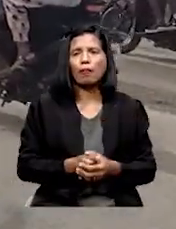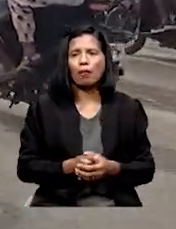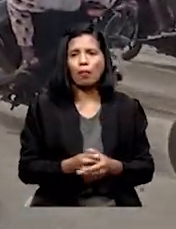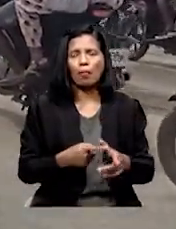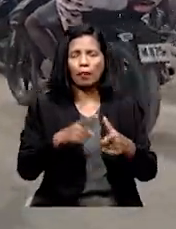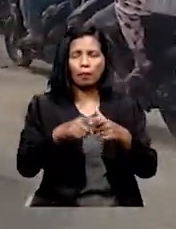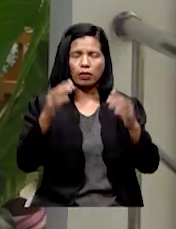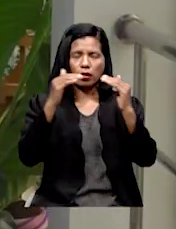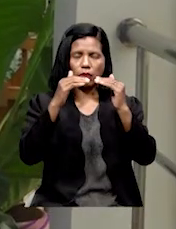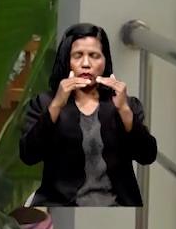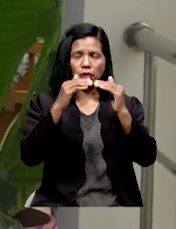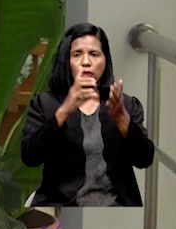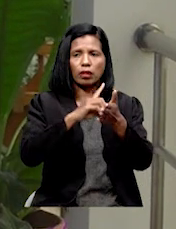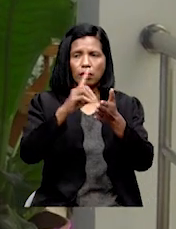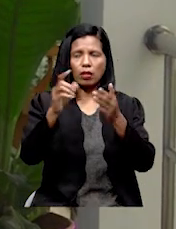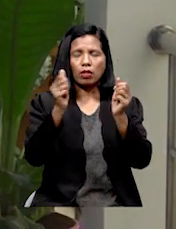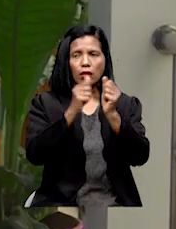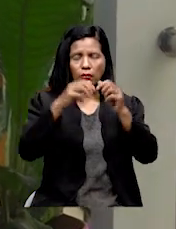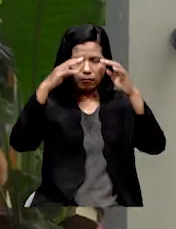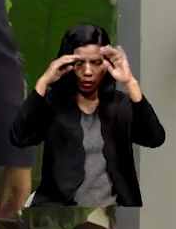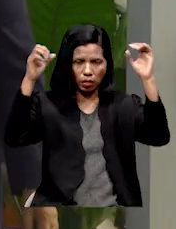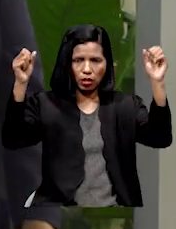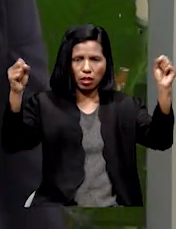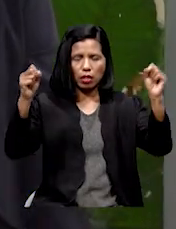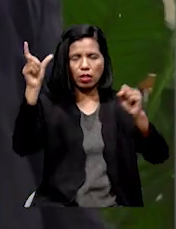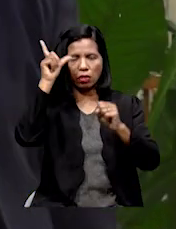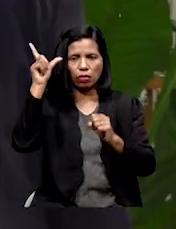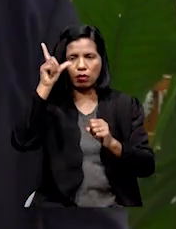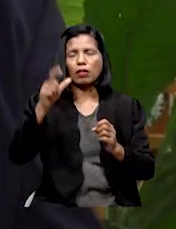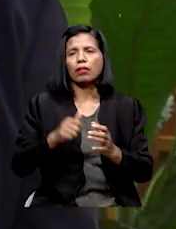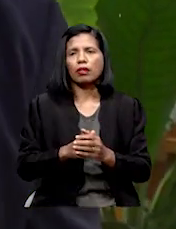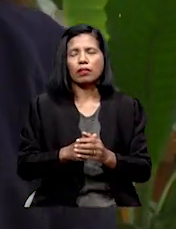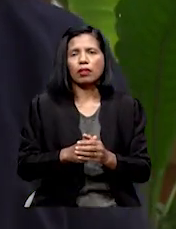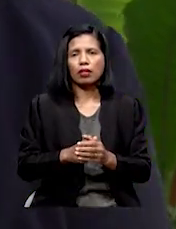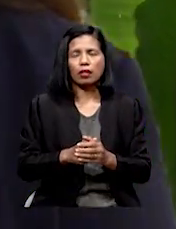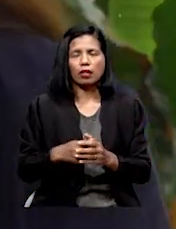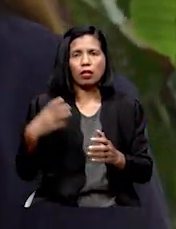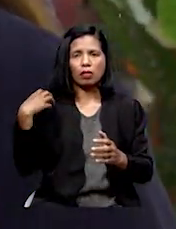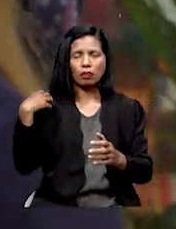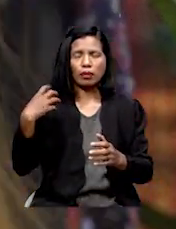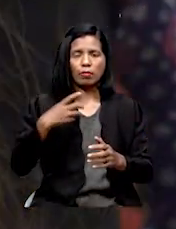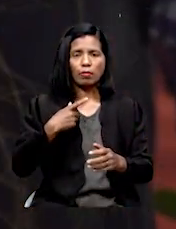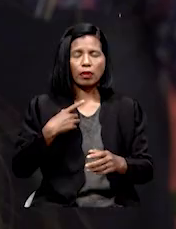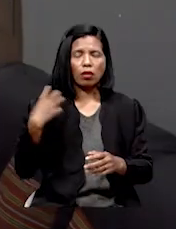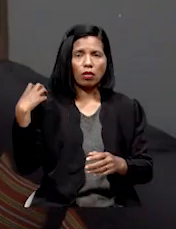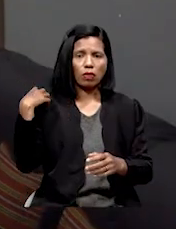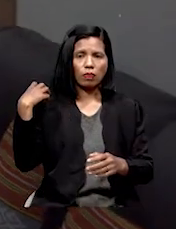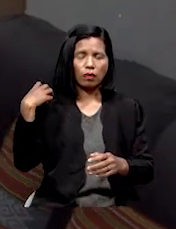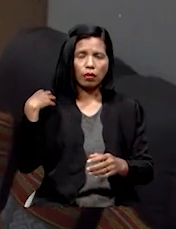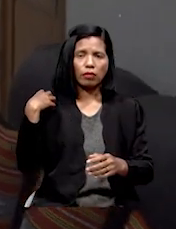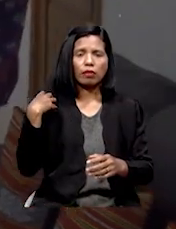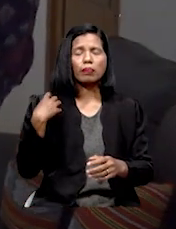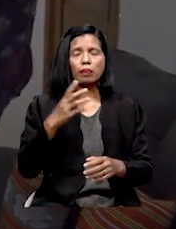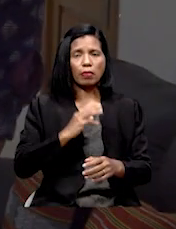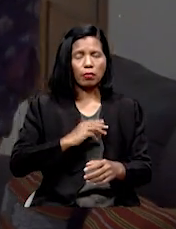inhalar o encontro semanal com o presidente da República Francisco Guterres Lualo e a Palácio Presidencial Bairro Pité dili quinta semana,